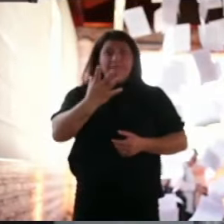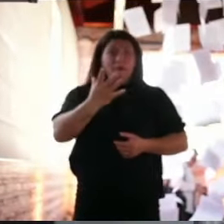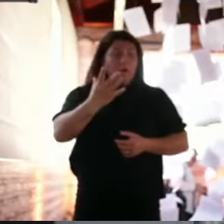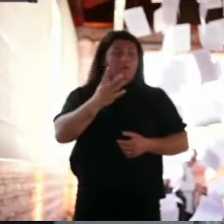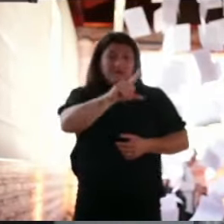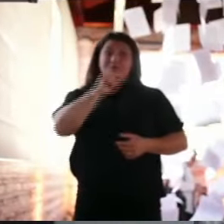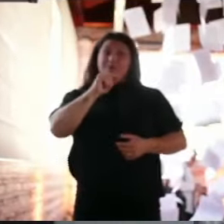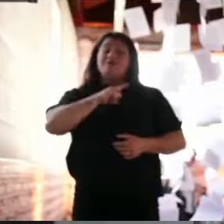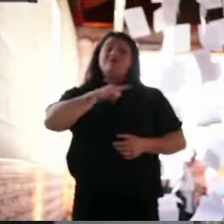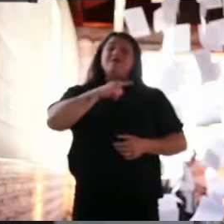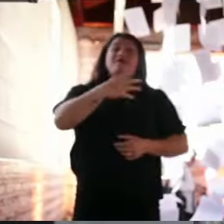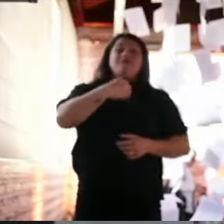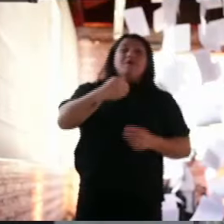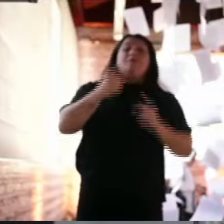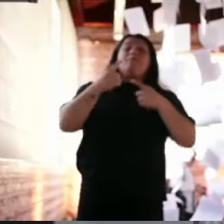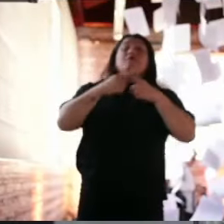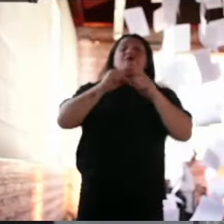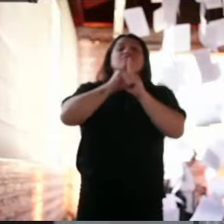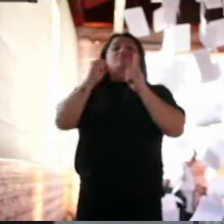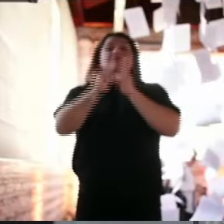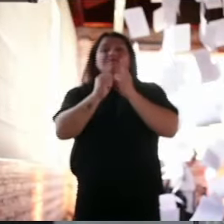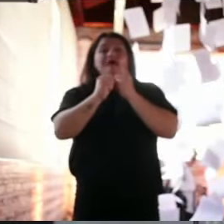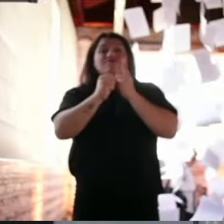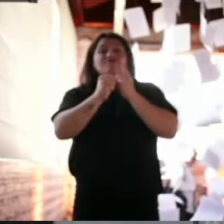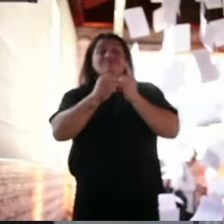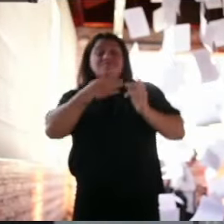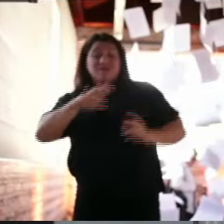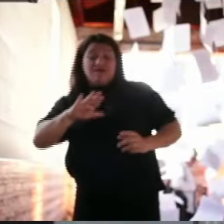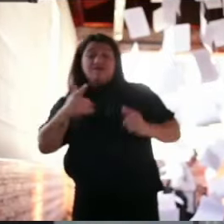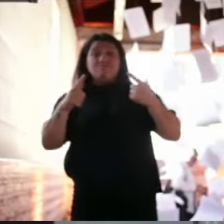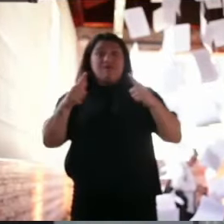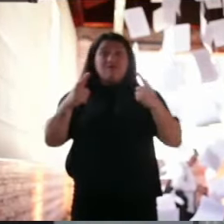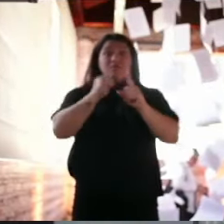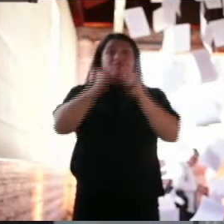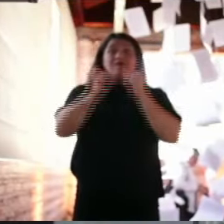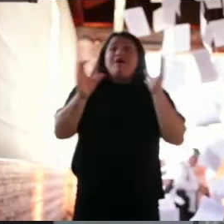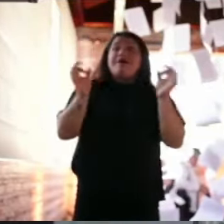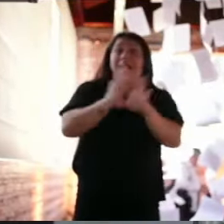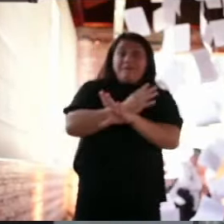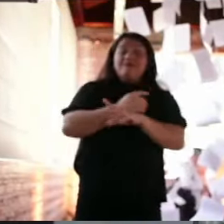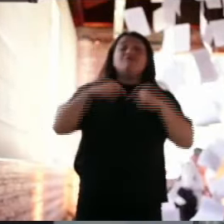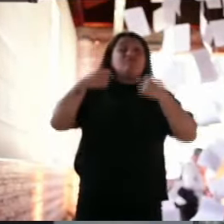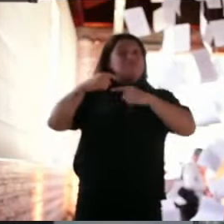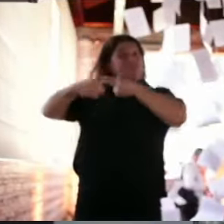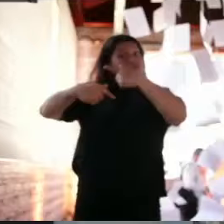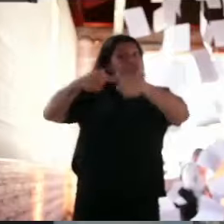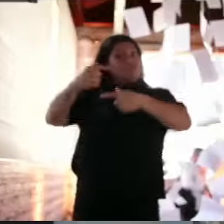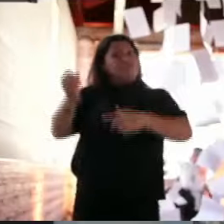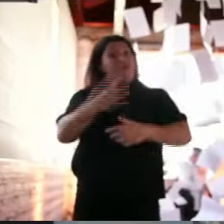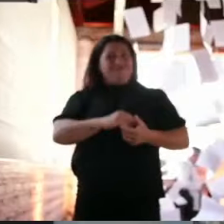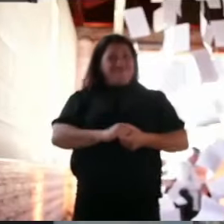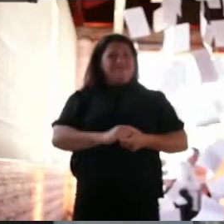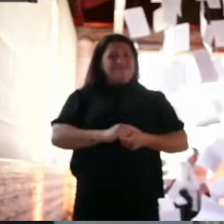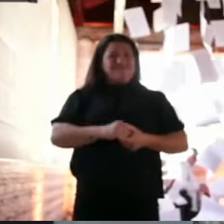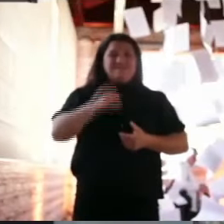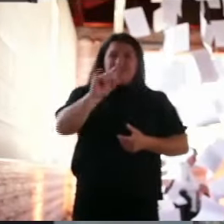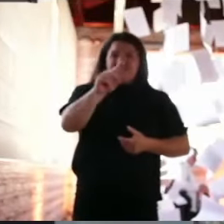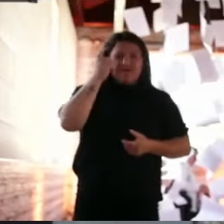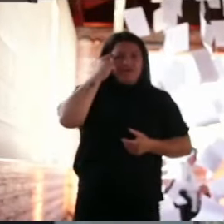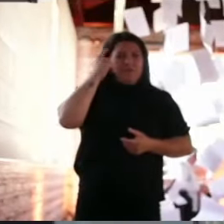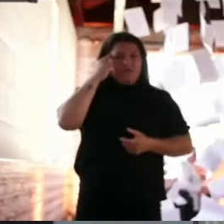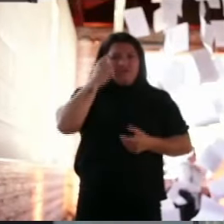ter filho que uma sociedade onde não nasce crianças acaba né e a gente precisa de uma nova geração mesmo quem nunca pensou em ter filho nem